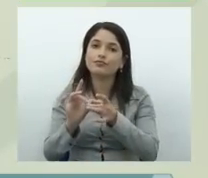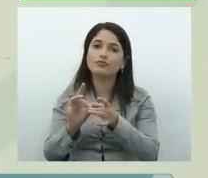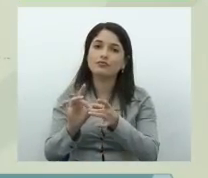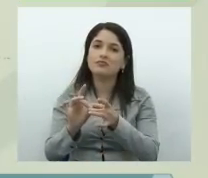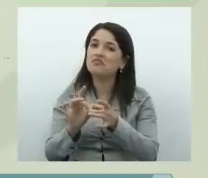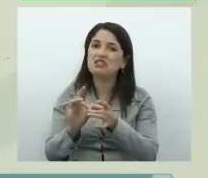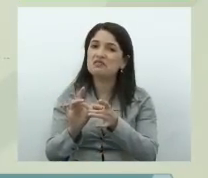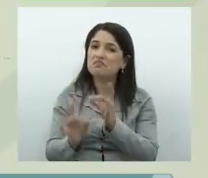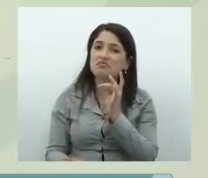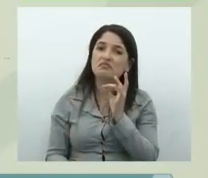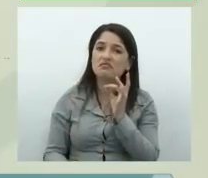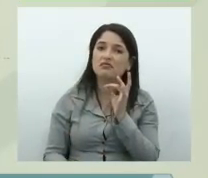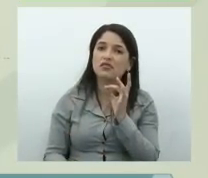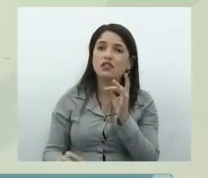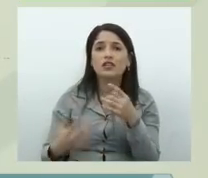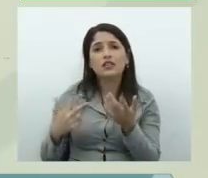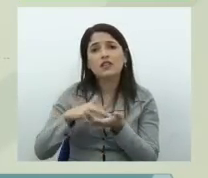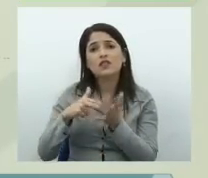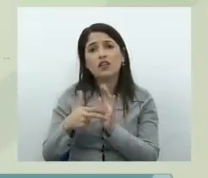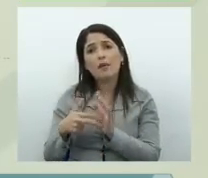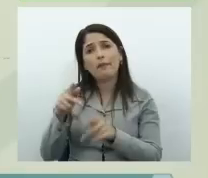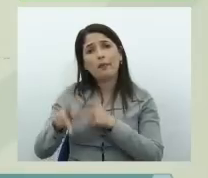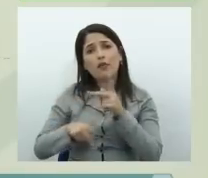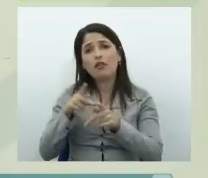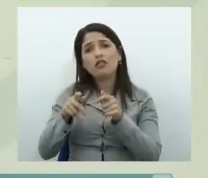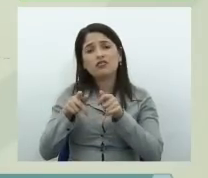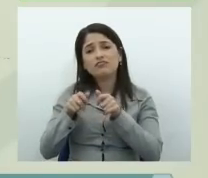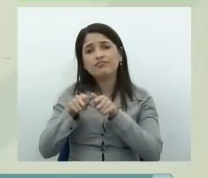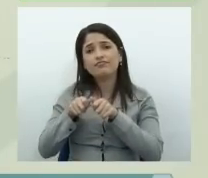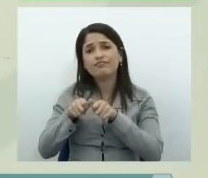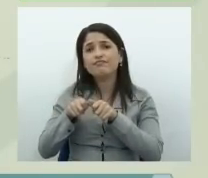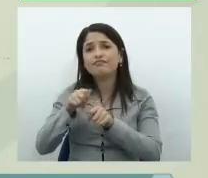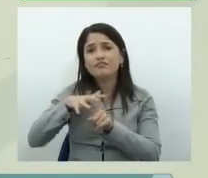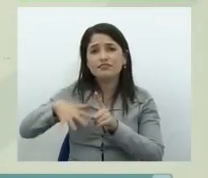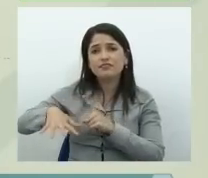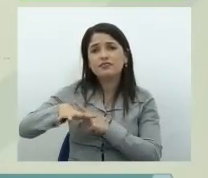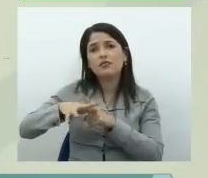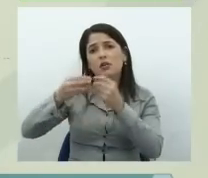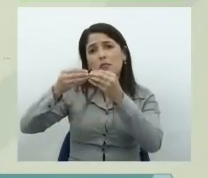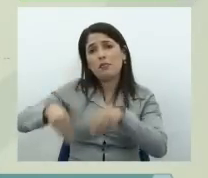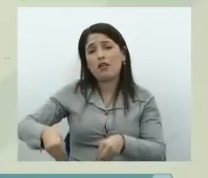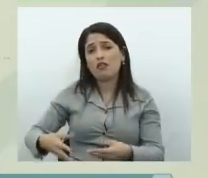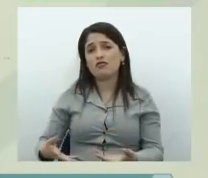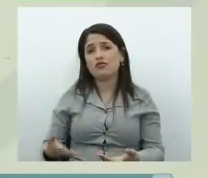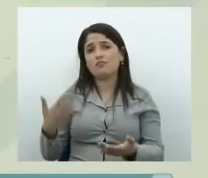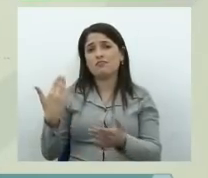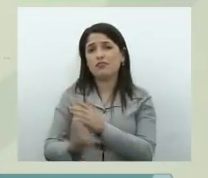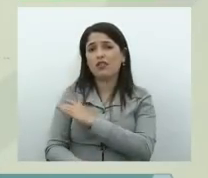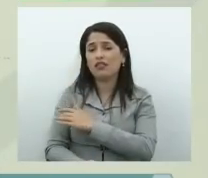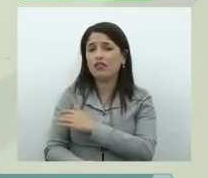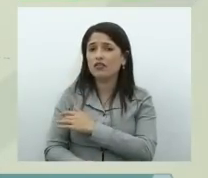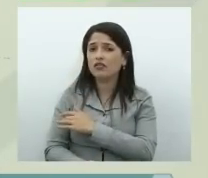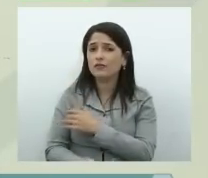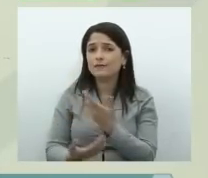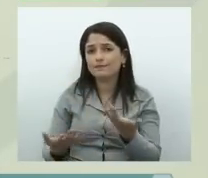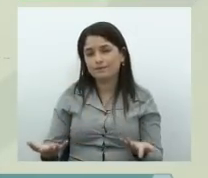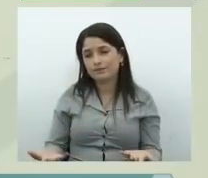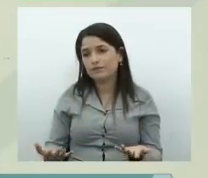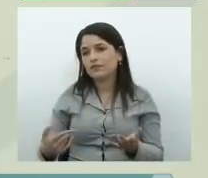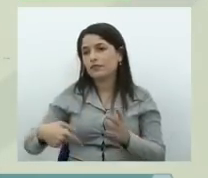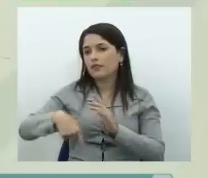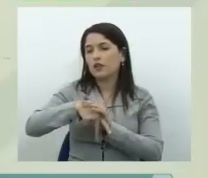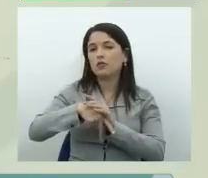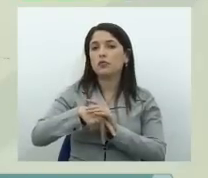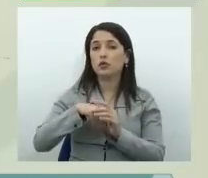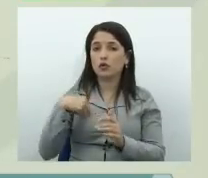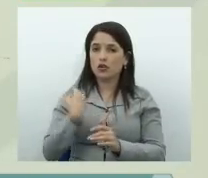povo. Na minha gestão, a política partidária estará em segundo, terceiro plano. A